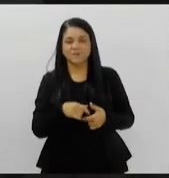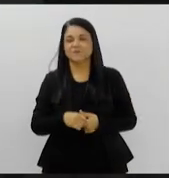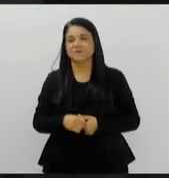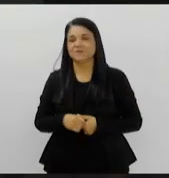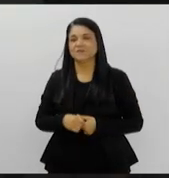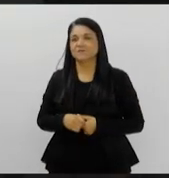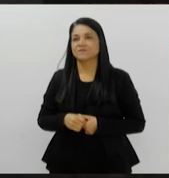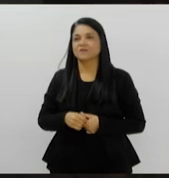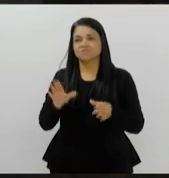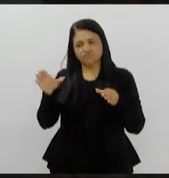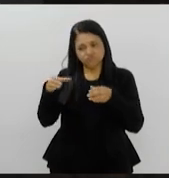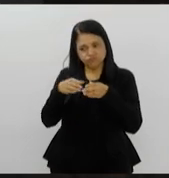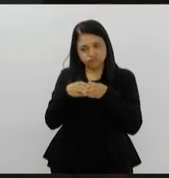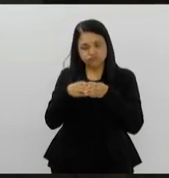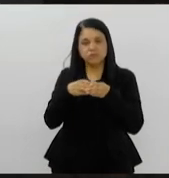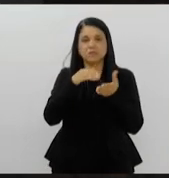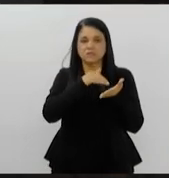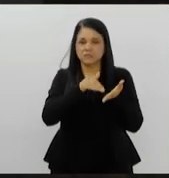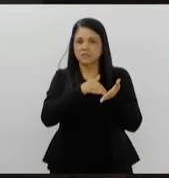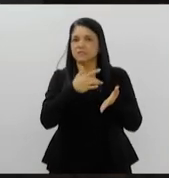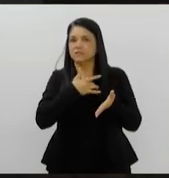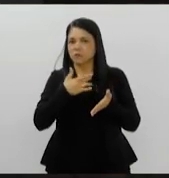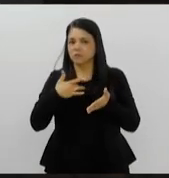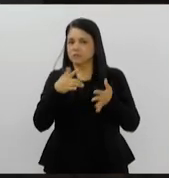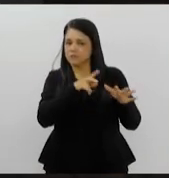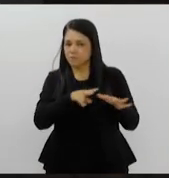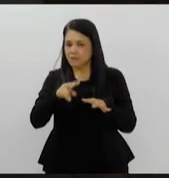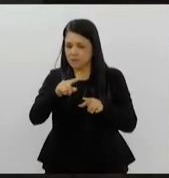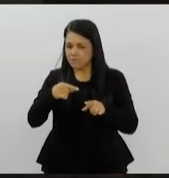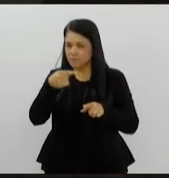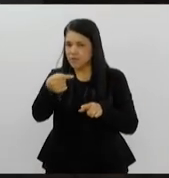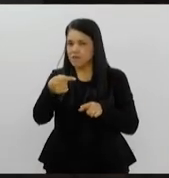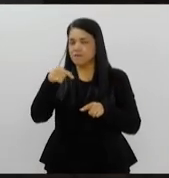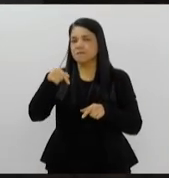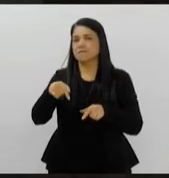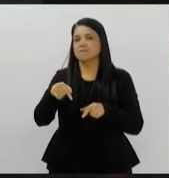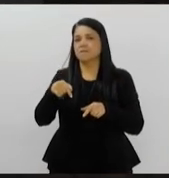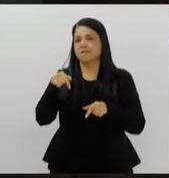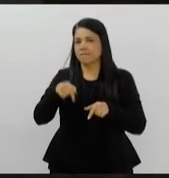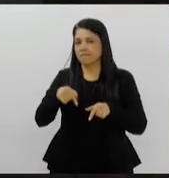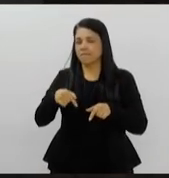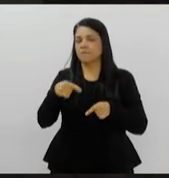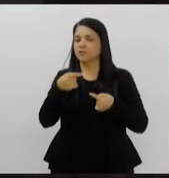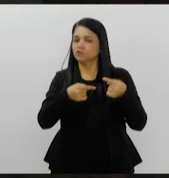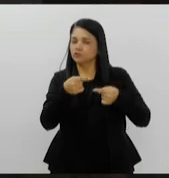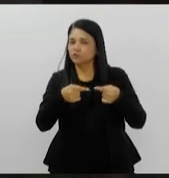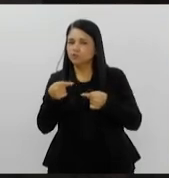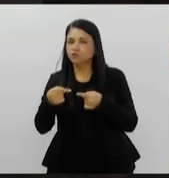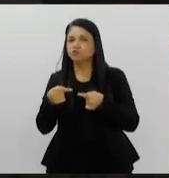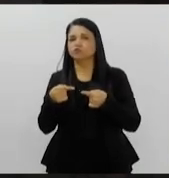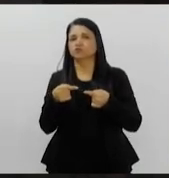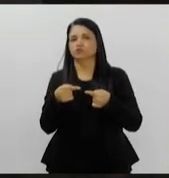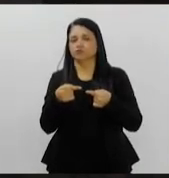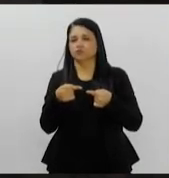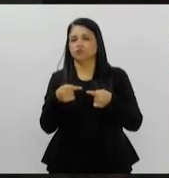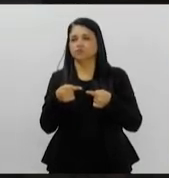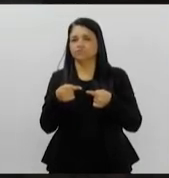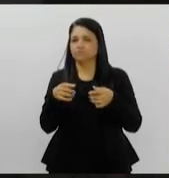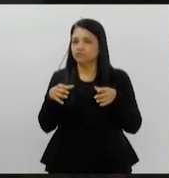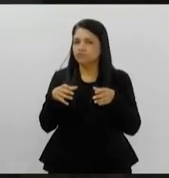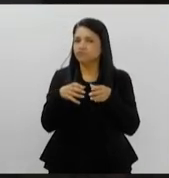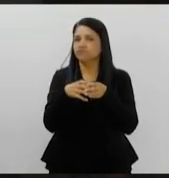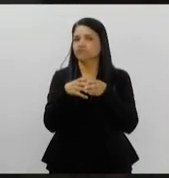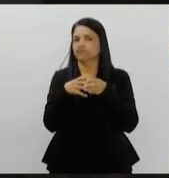Vamos chamar a equipe da secretaria para a próxima semana, Mink, aqui na casa, para a gente poder, em conjunto, achar